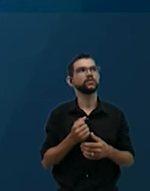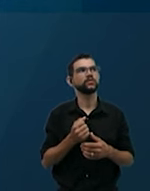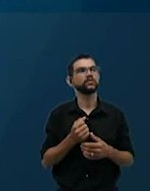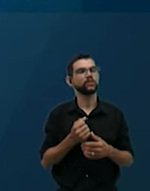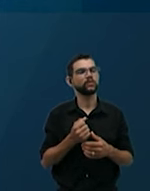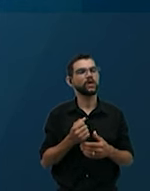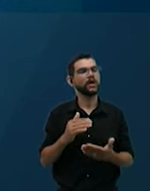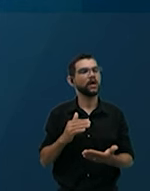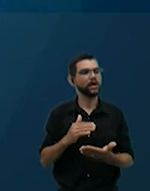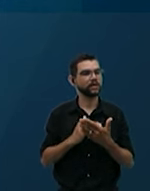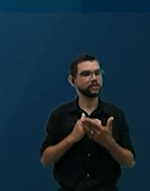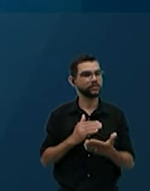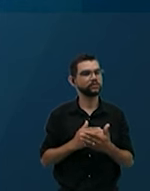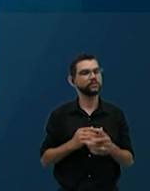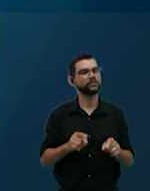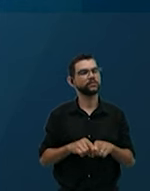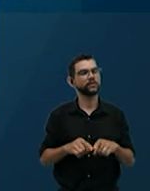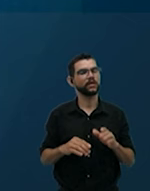jurisprudência